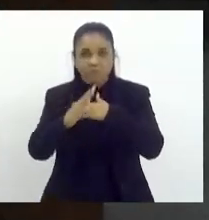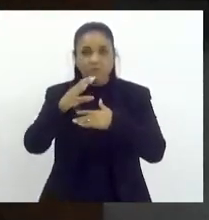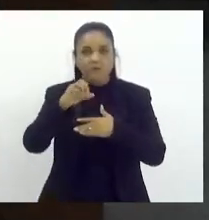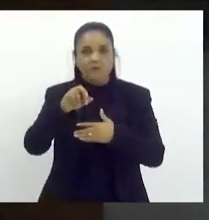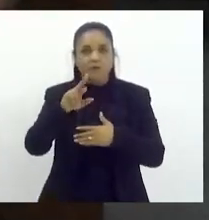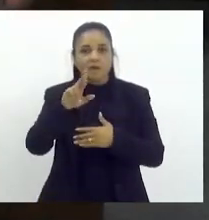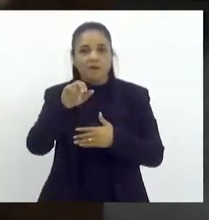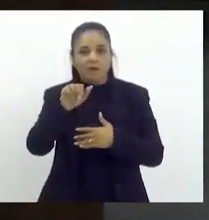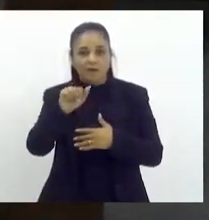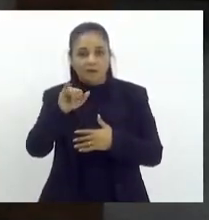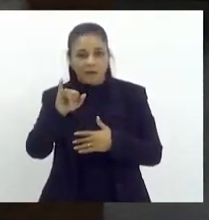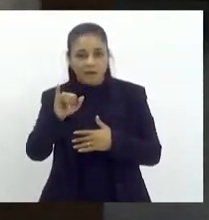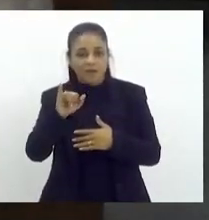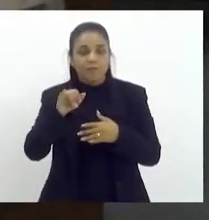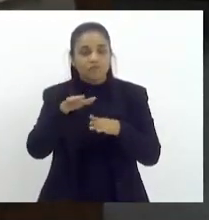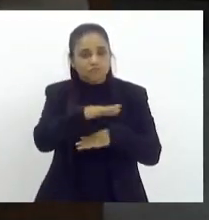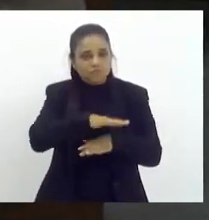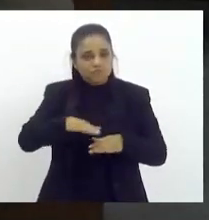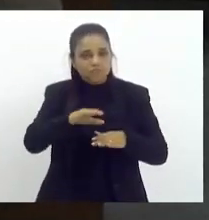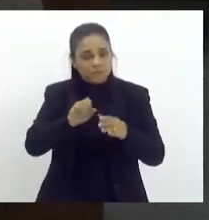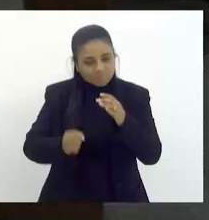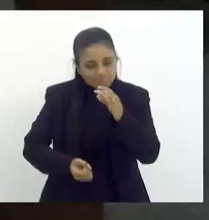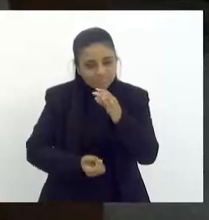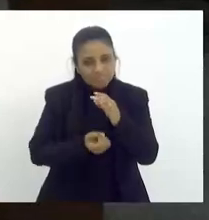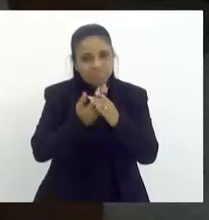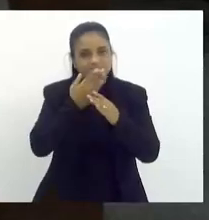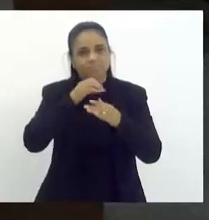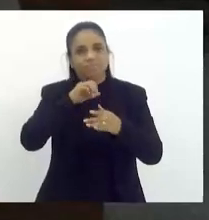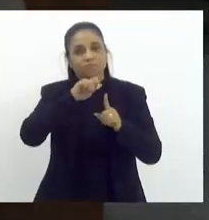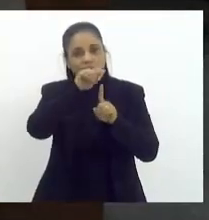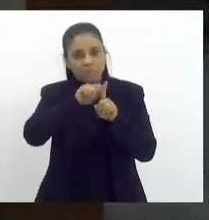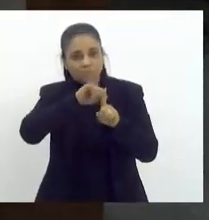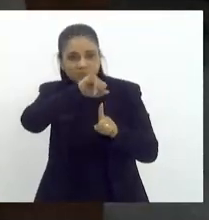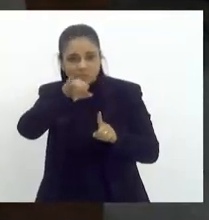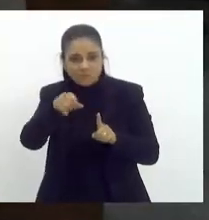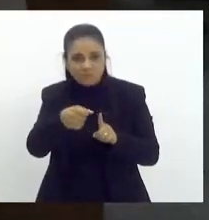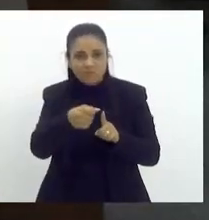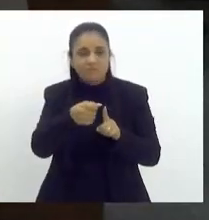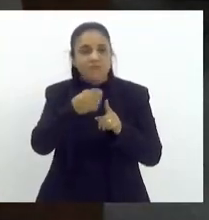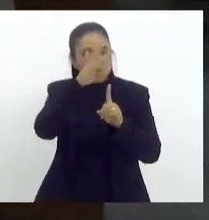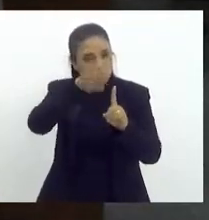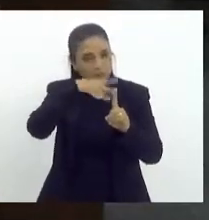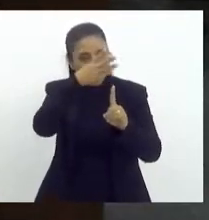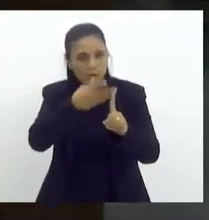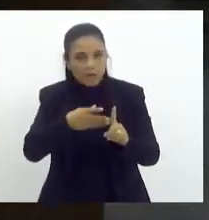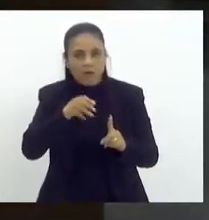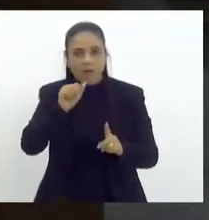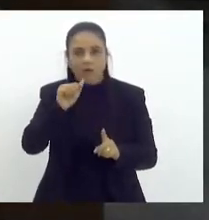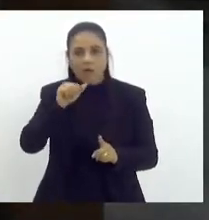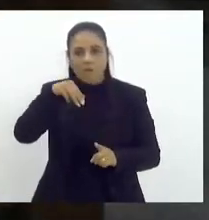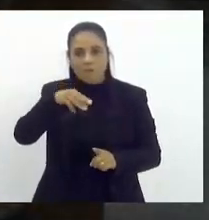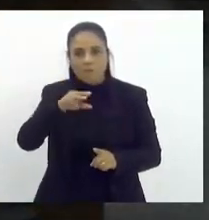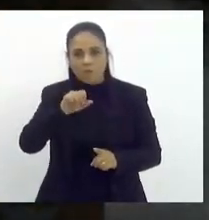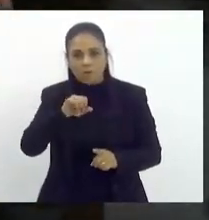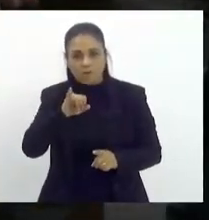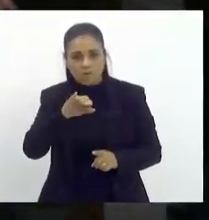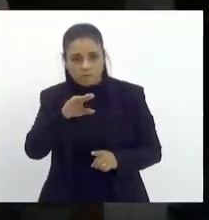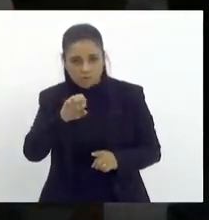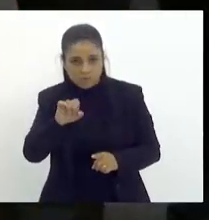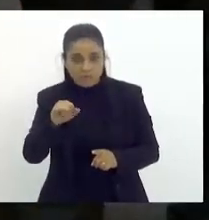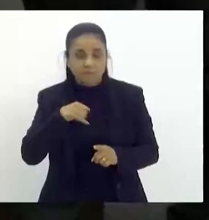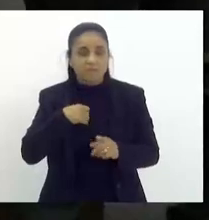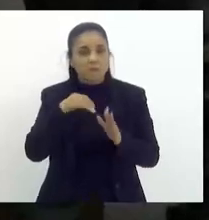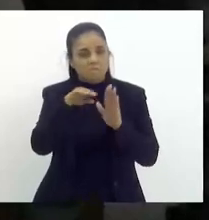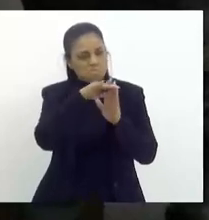espaço de acolhimento que foi criado no início de Janeiro para em homenagem a moisse ou seja enquanto a pauta tava lá